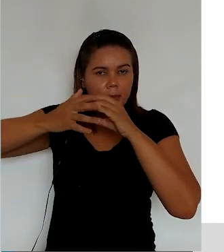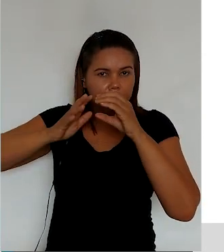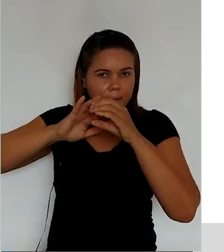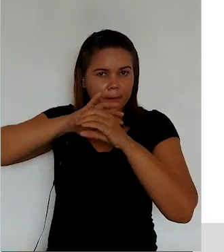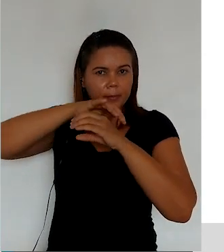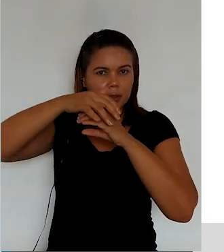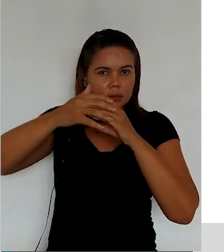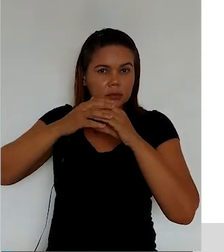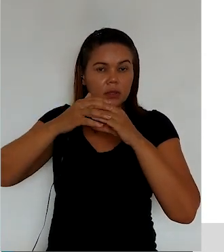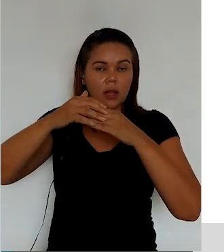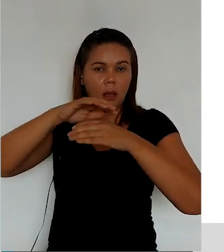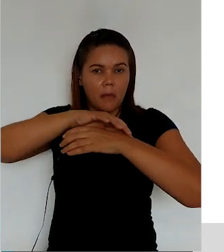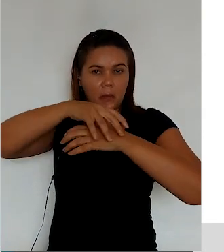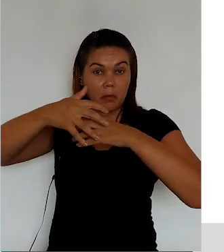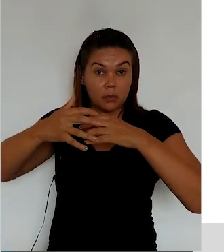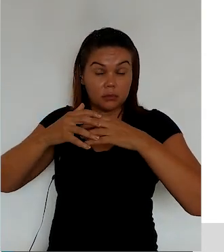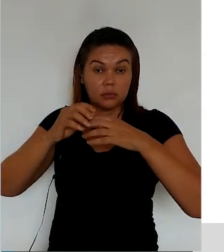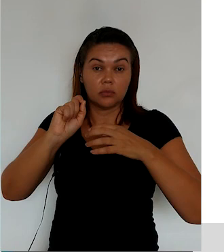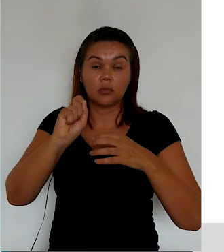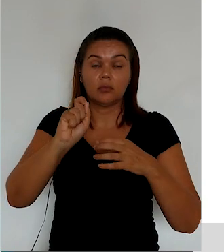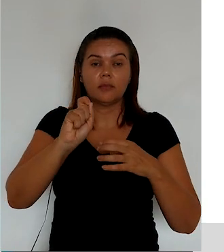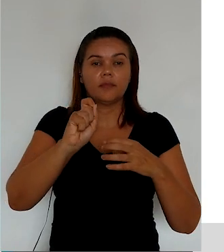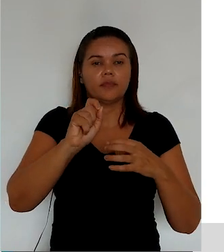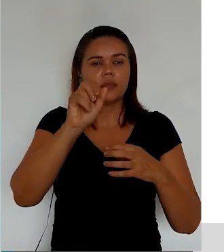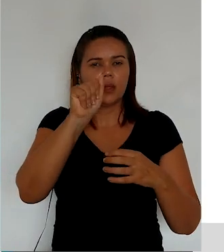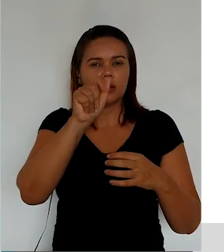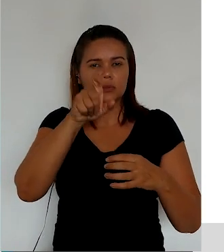rápida pelos axônios mielinizados.